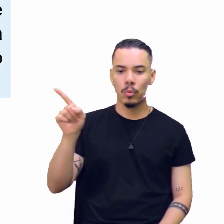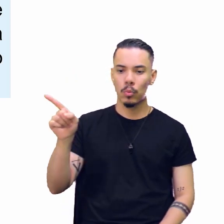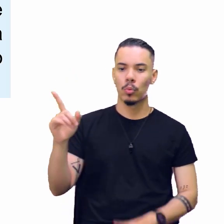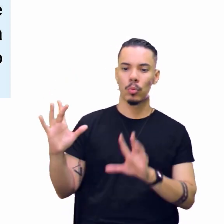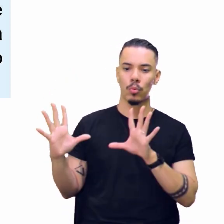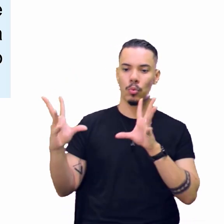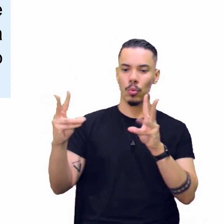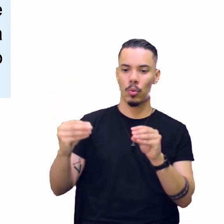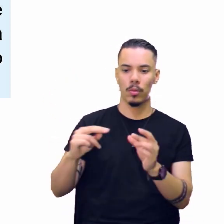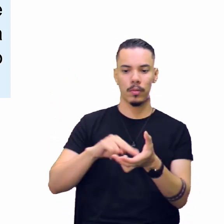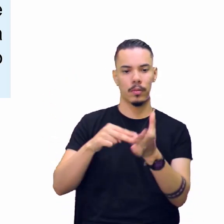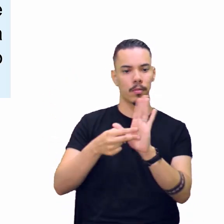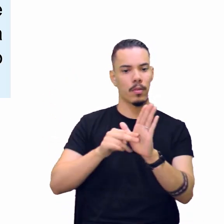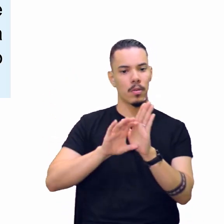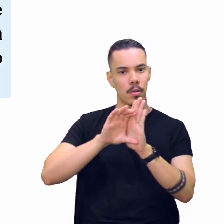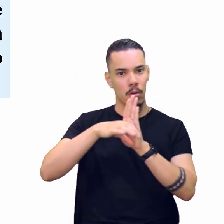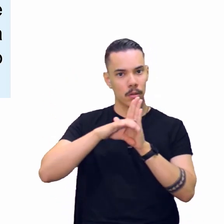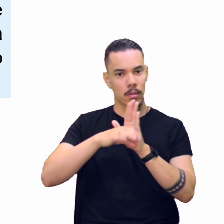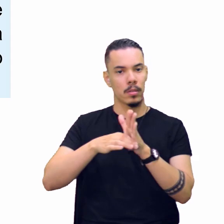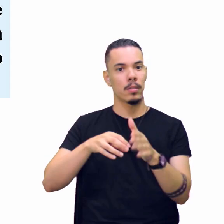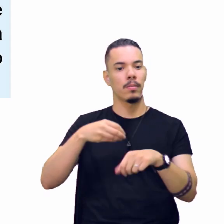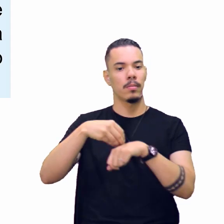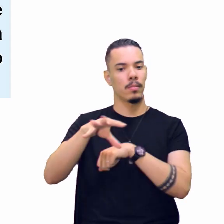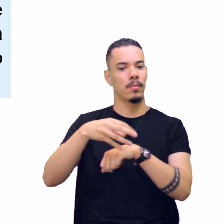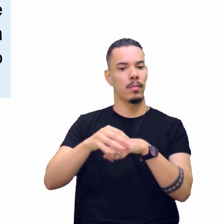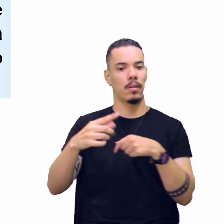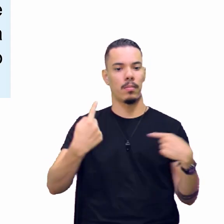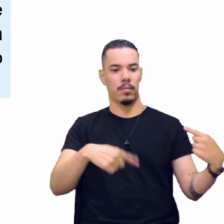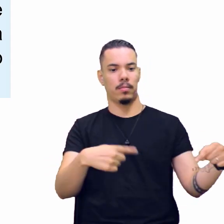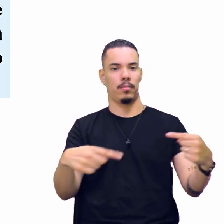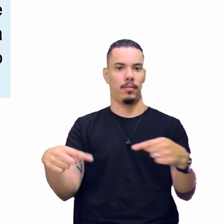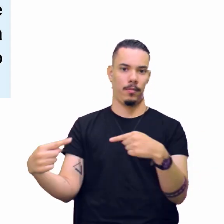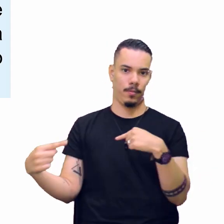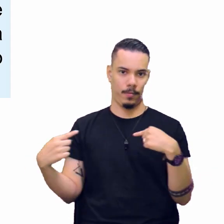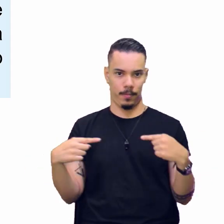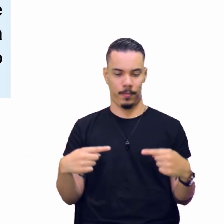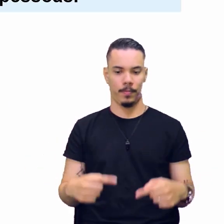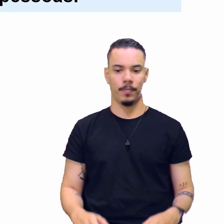os conceitos que vai falando sobre debate.